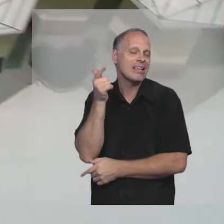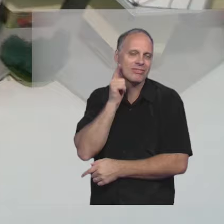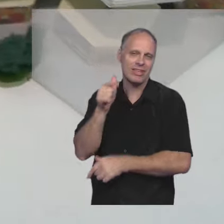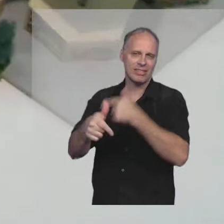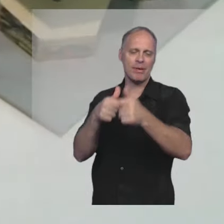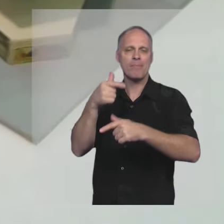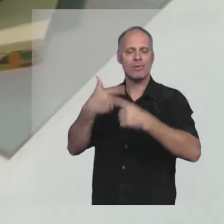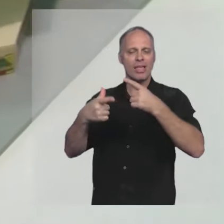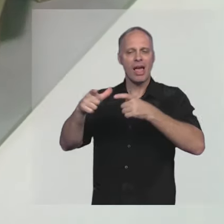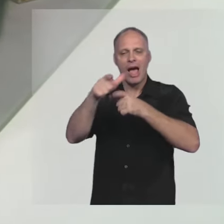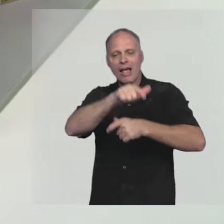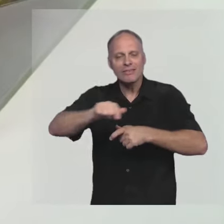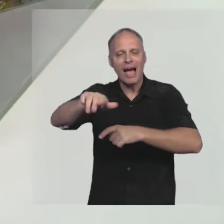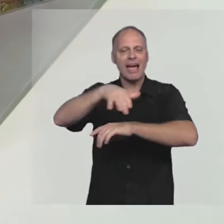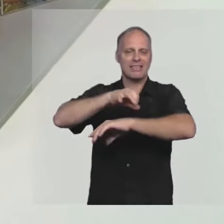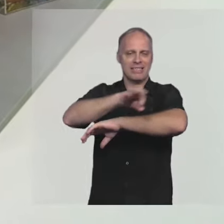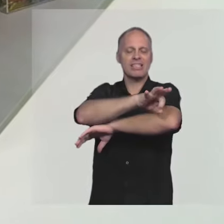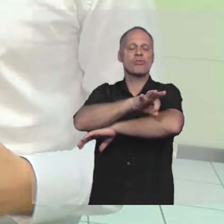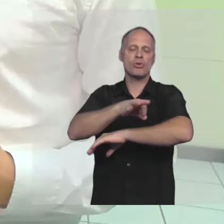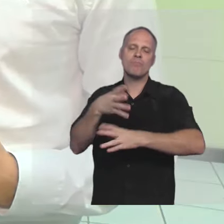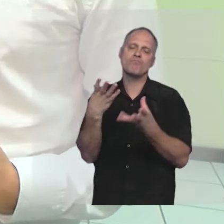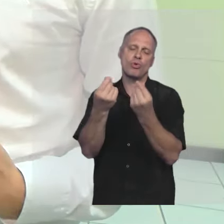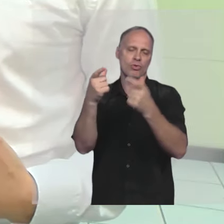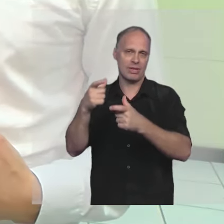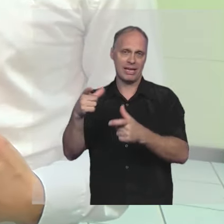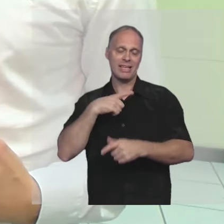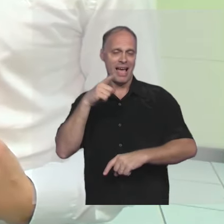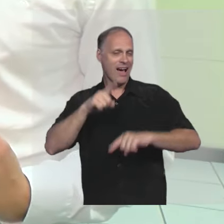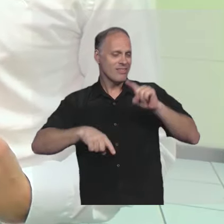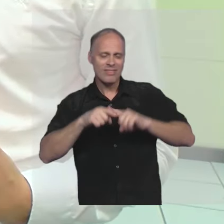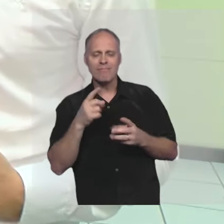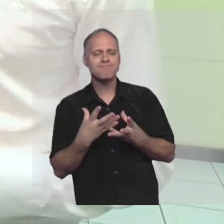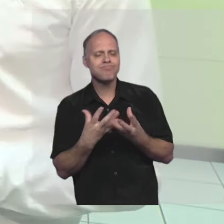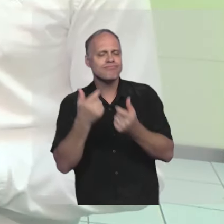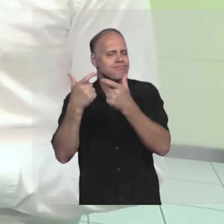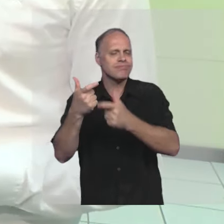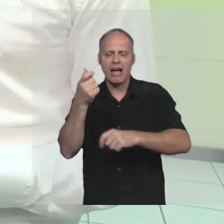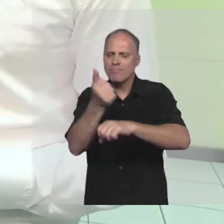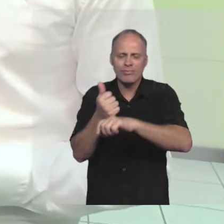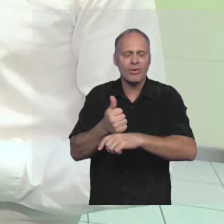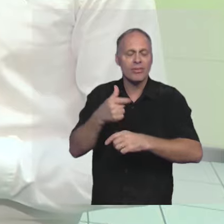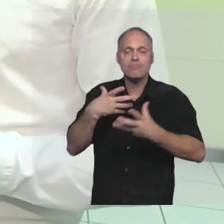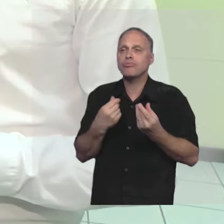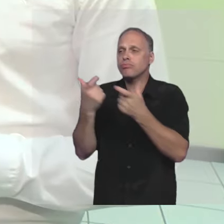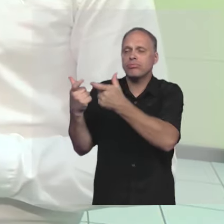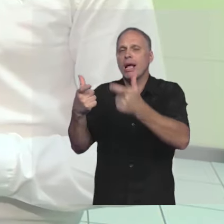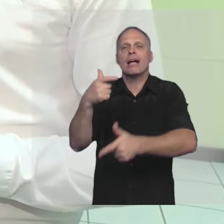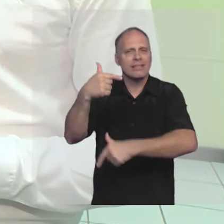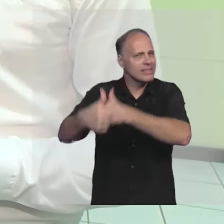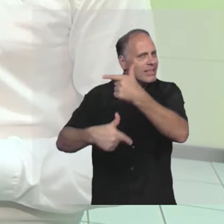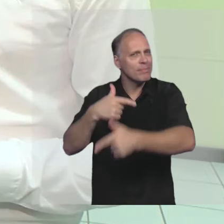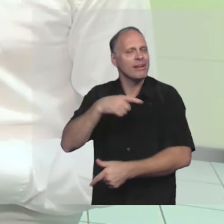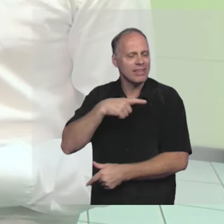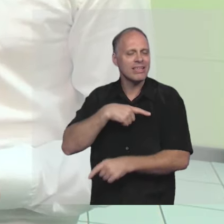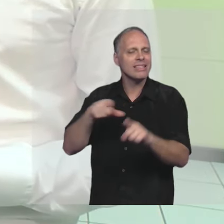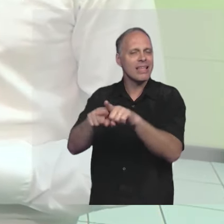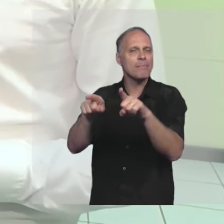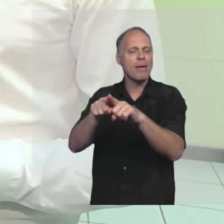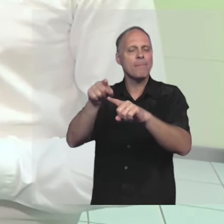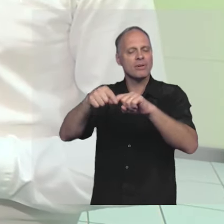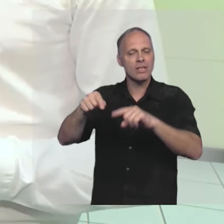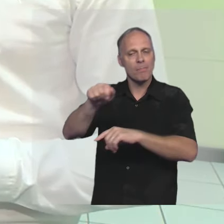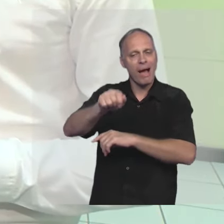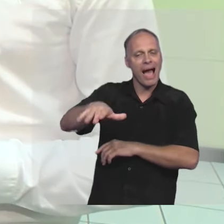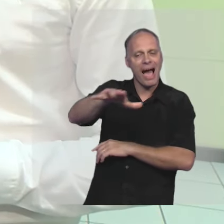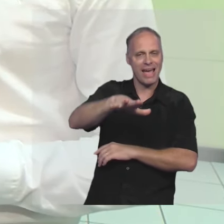atuação em arquitetura e urbanismo são diversas. Então é uma atividade que tem muitas áreas de atuação, eu acredito que também